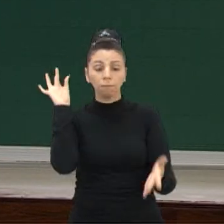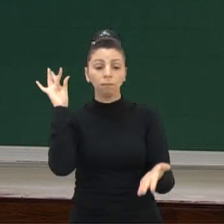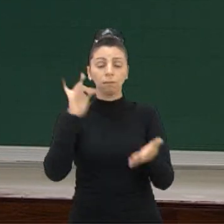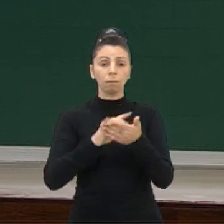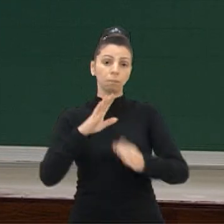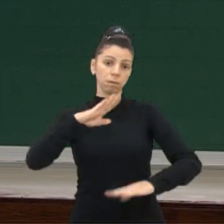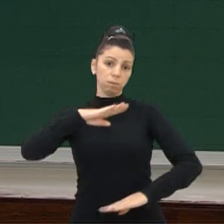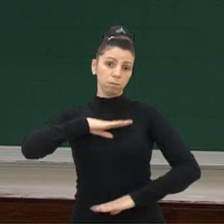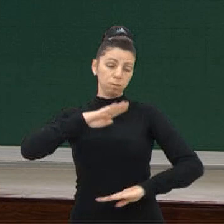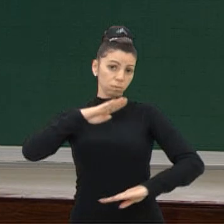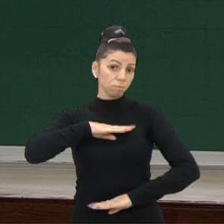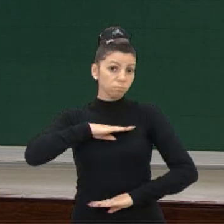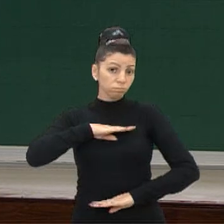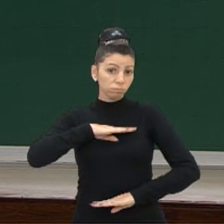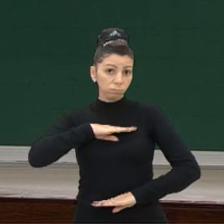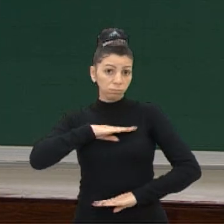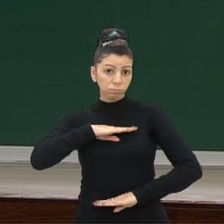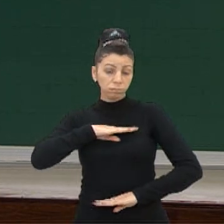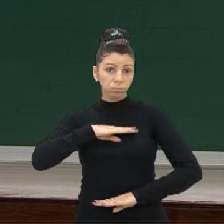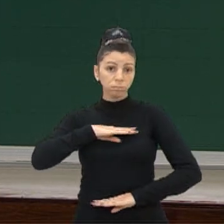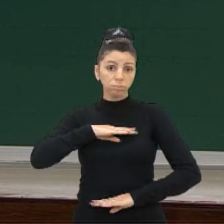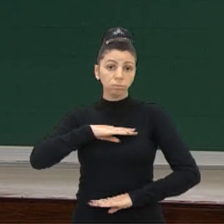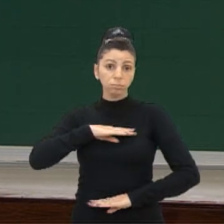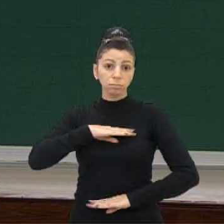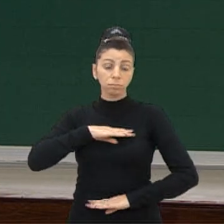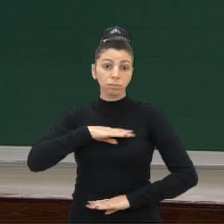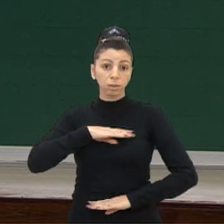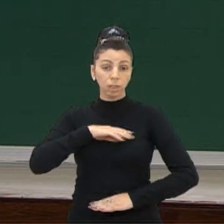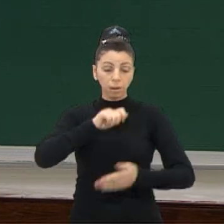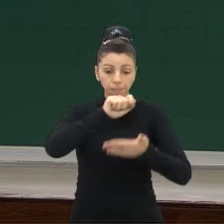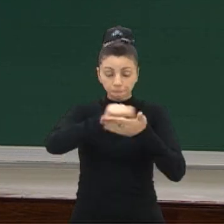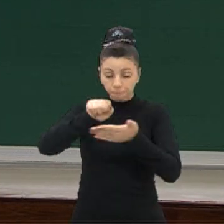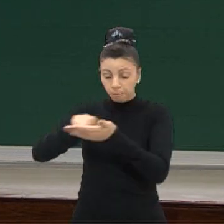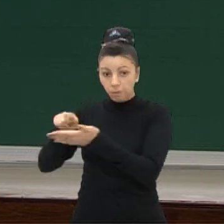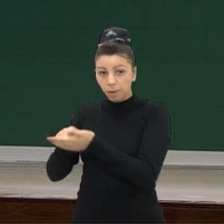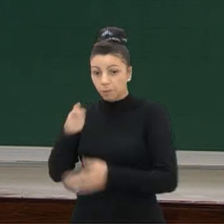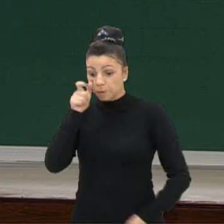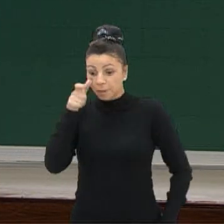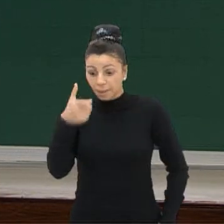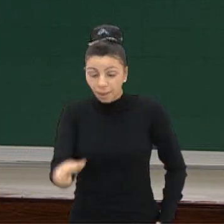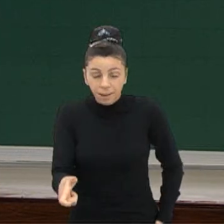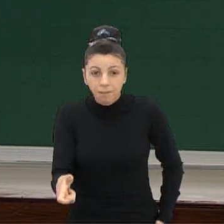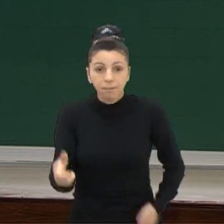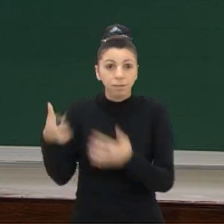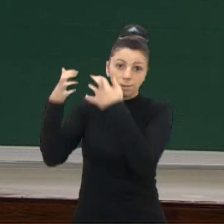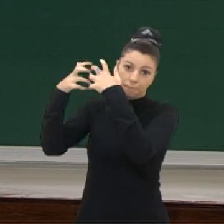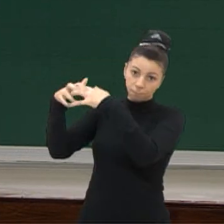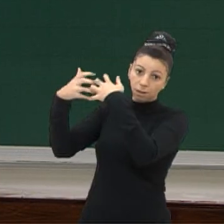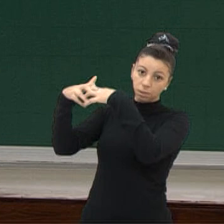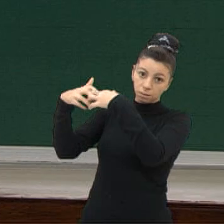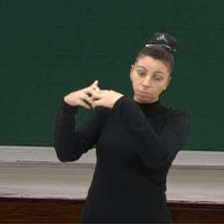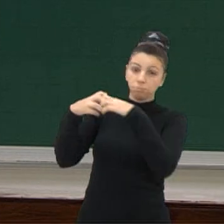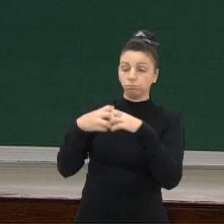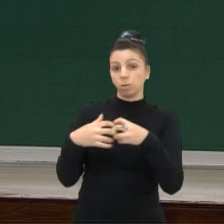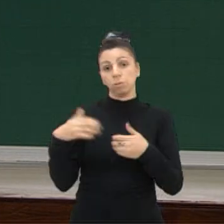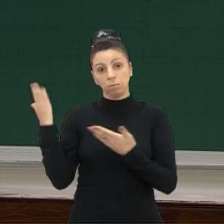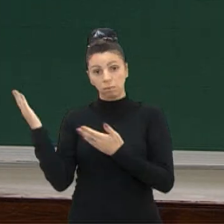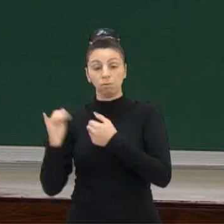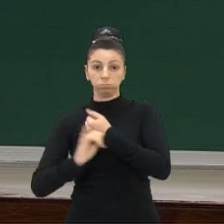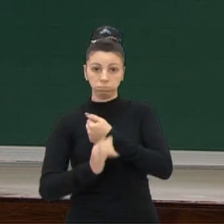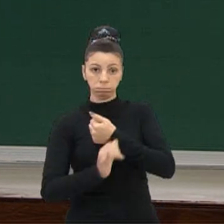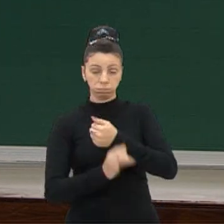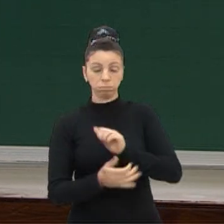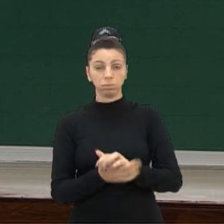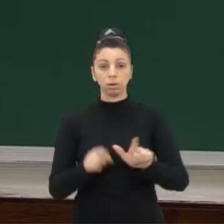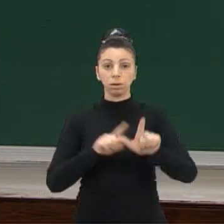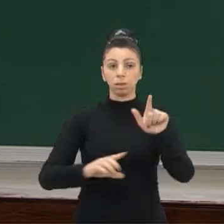do corriqueiro, do cotidiano, do dia a dia, em um texto interessante, criativo, reflexivo, né? Nesse caso, uma crônica. E na letra